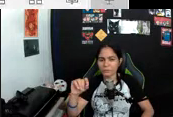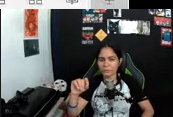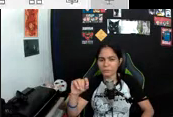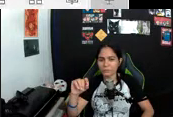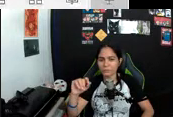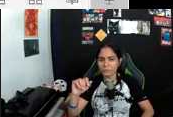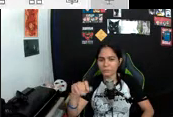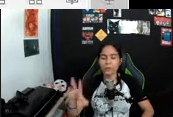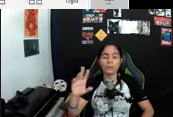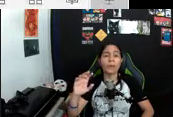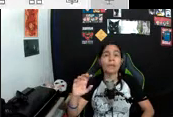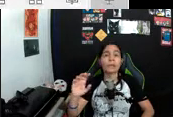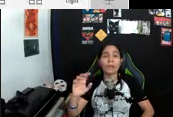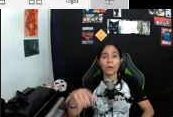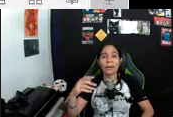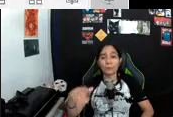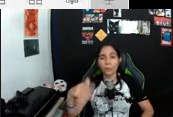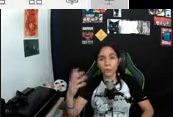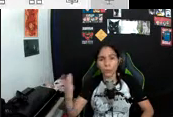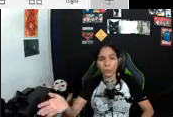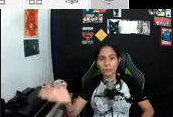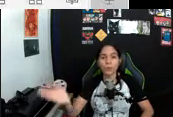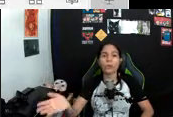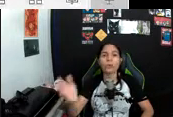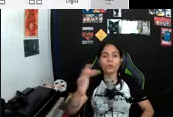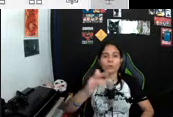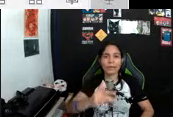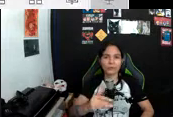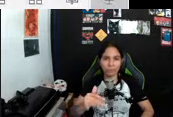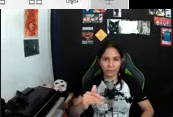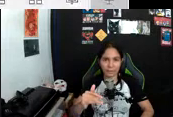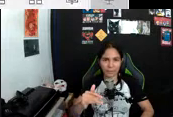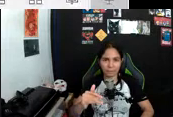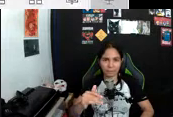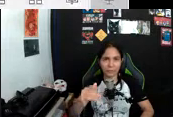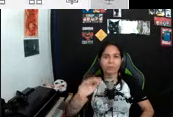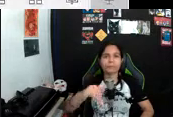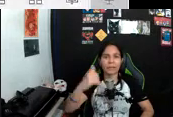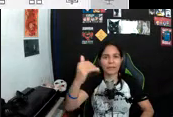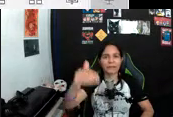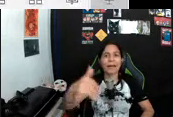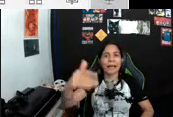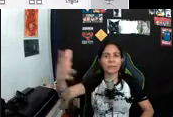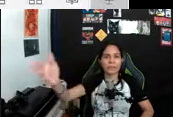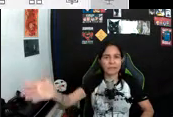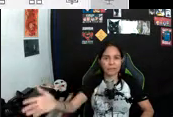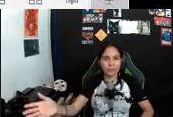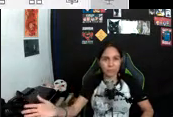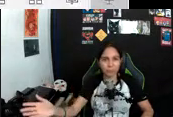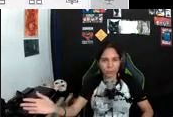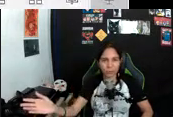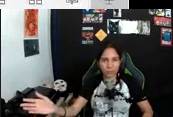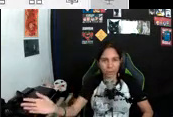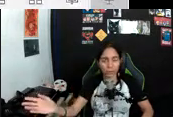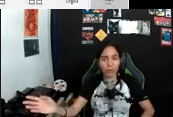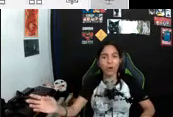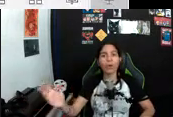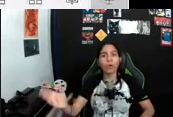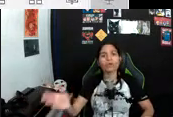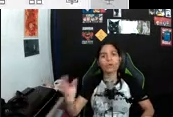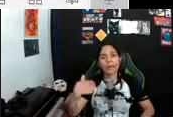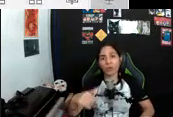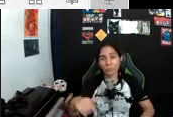Não é atropina. Pronto. Então, não é atropina. O uso da tropina teve uma atualização no